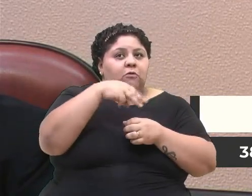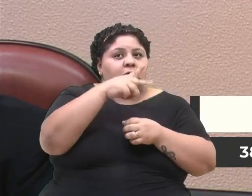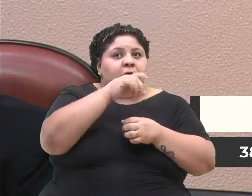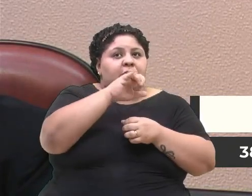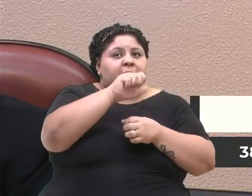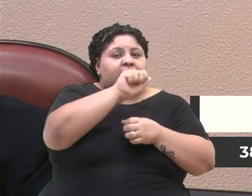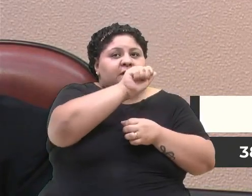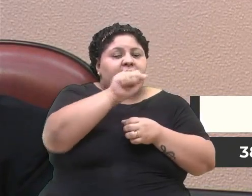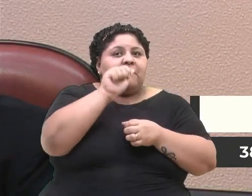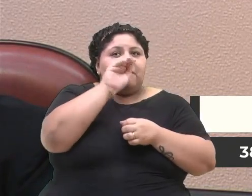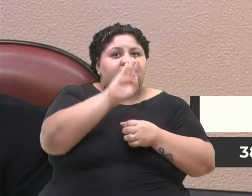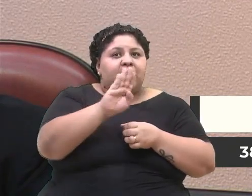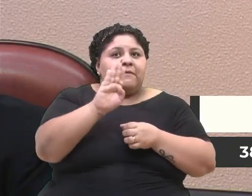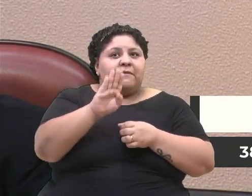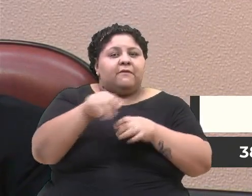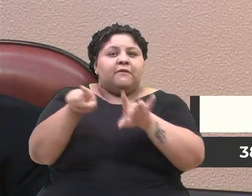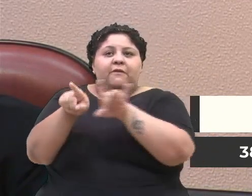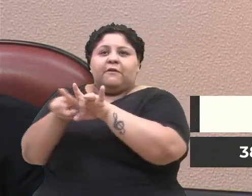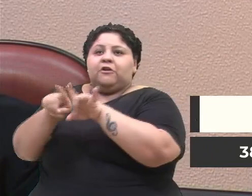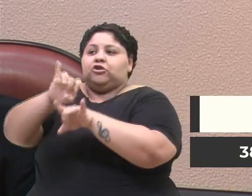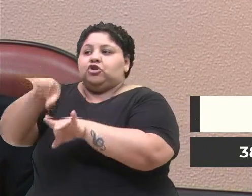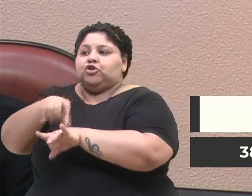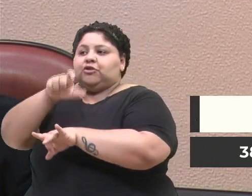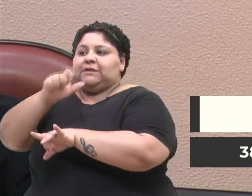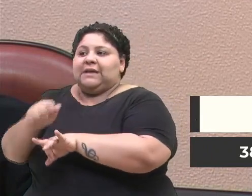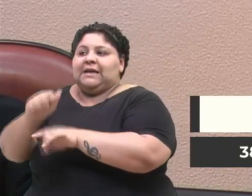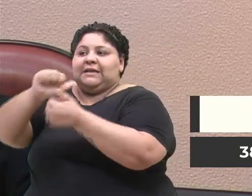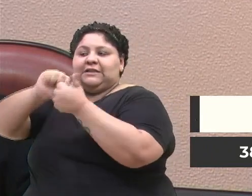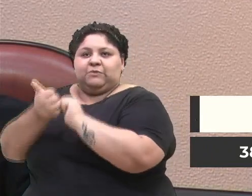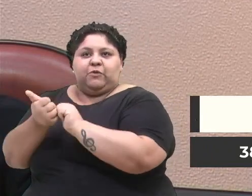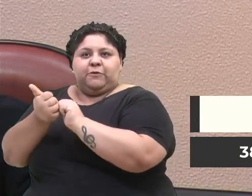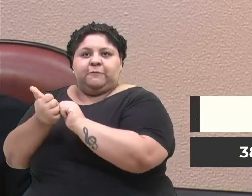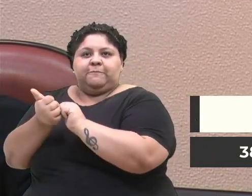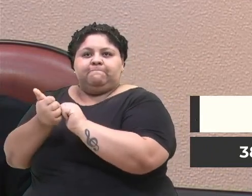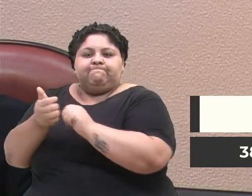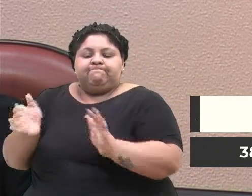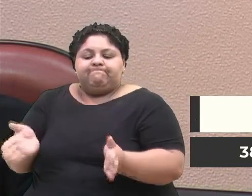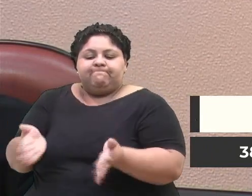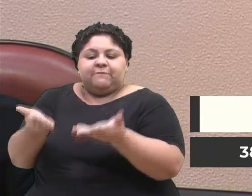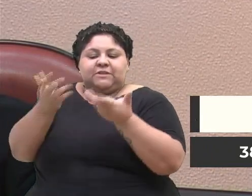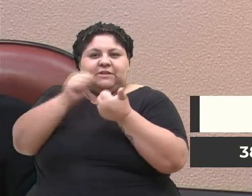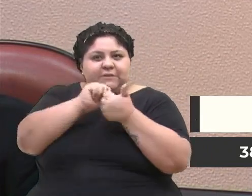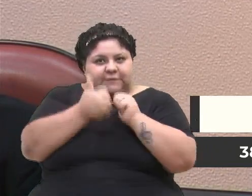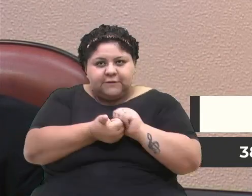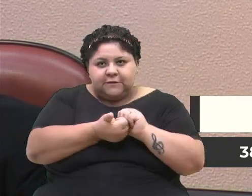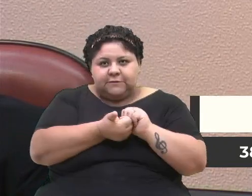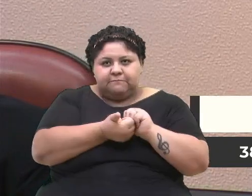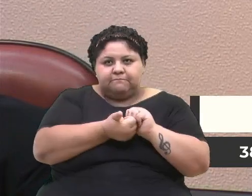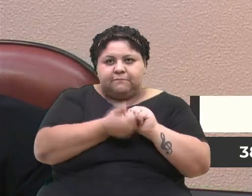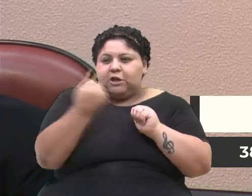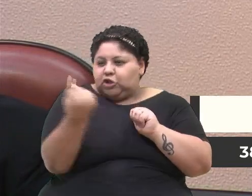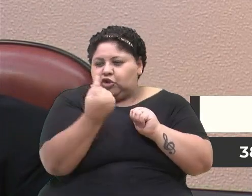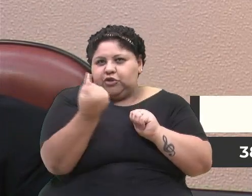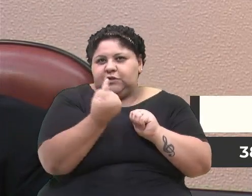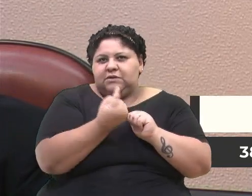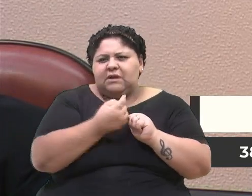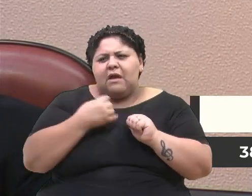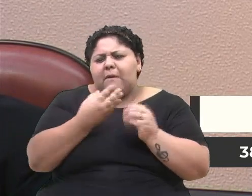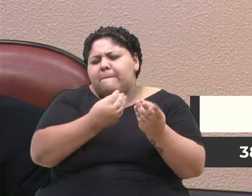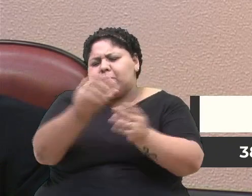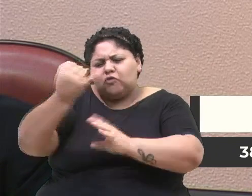AABB Futsal e JA Esportes. O incentivo ao esporte amador é de extrema